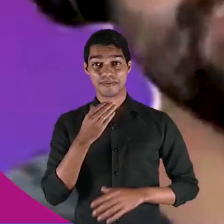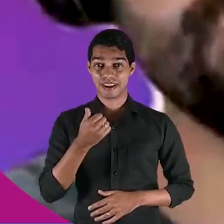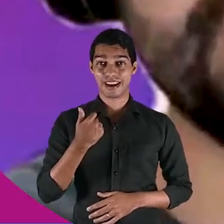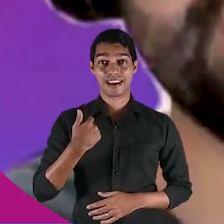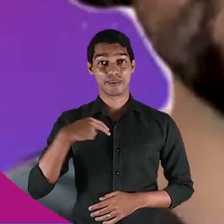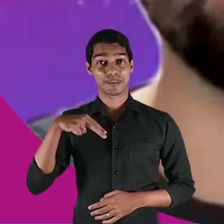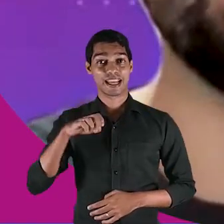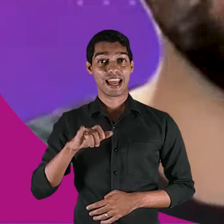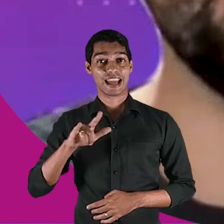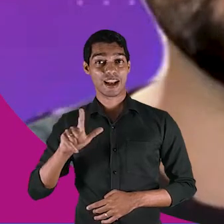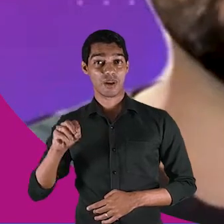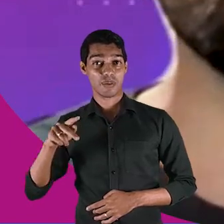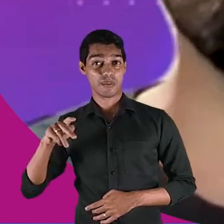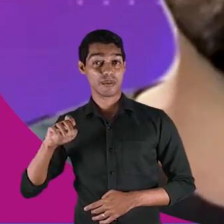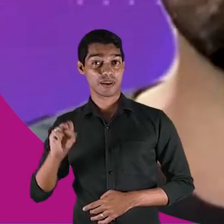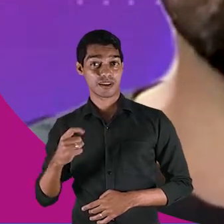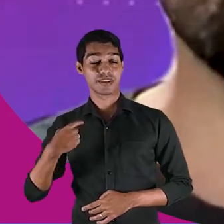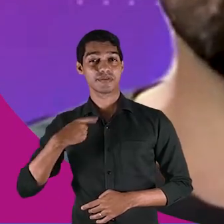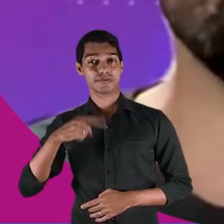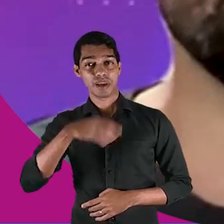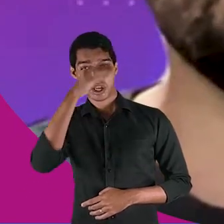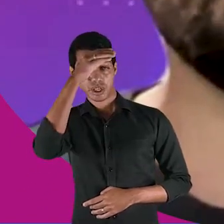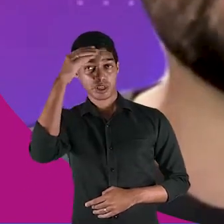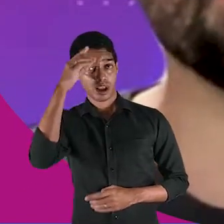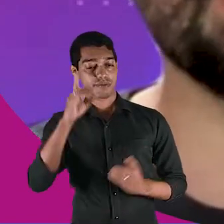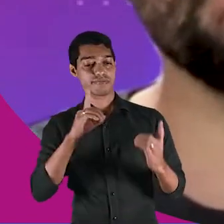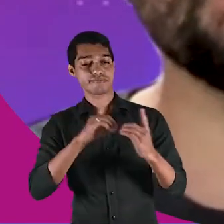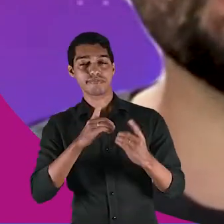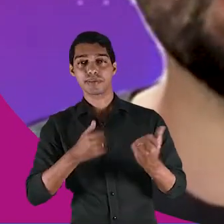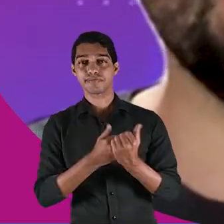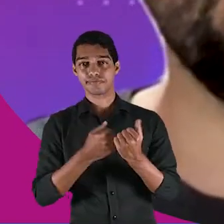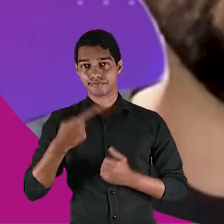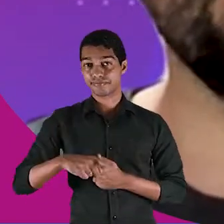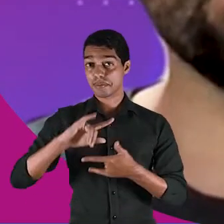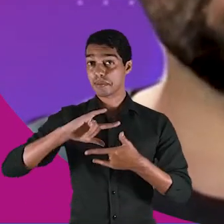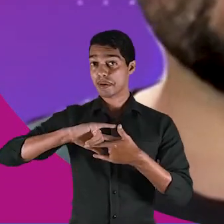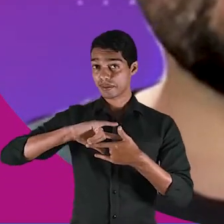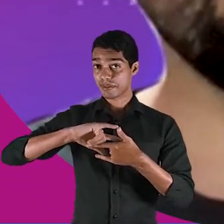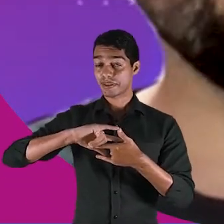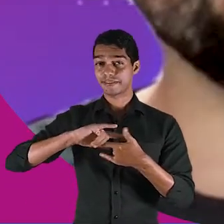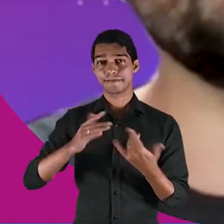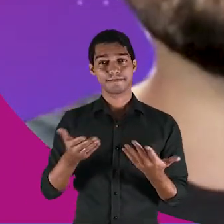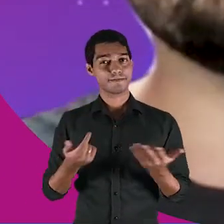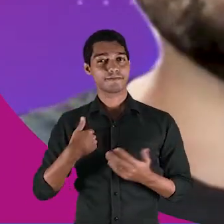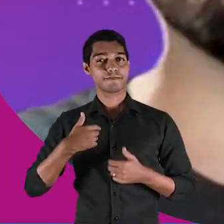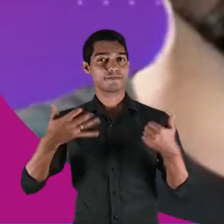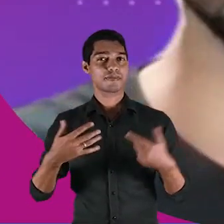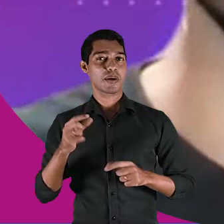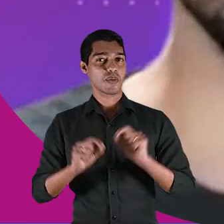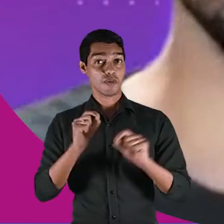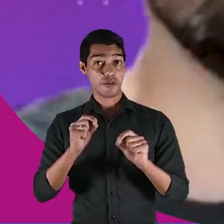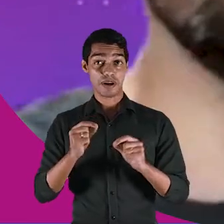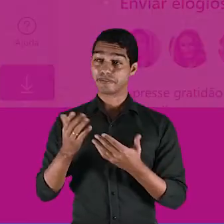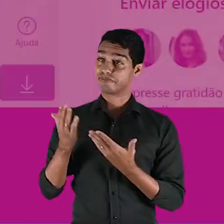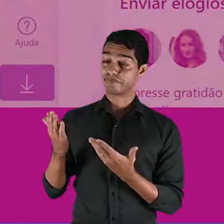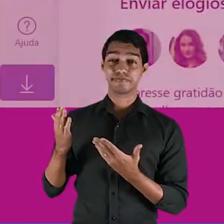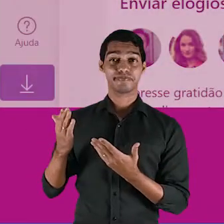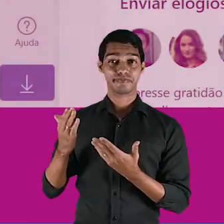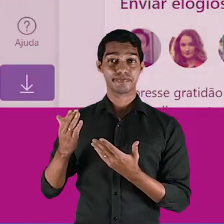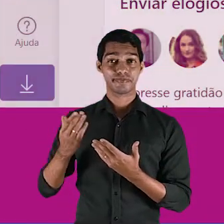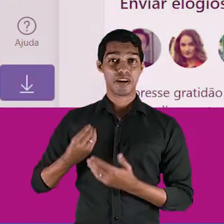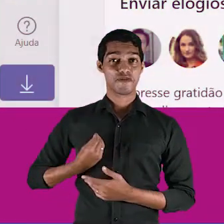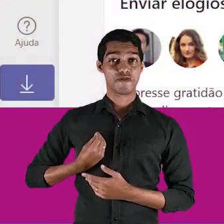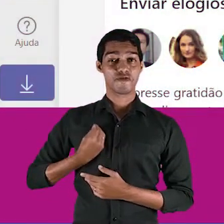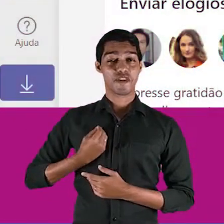Olá pessoal, tudo bem? Meu nome é Ney Lopes, eu sou Customer Engineer aqui na Microsoft. Hoje eu vou explicar um pouco para vocês sobre o Viva